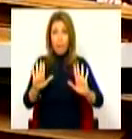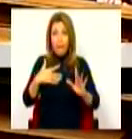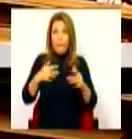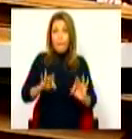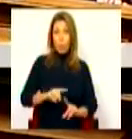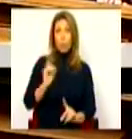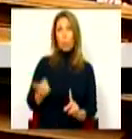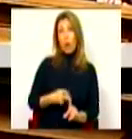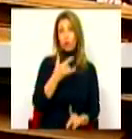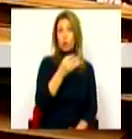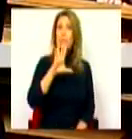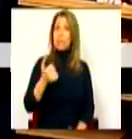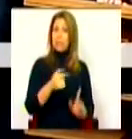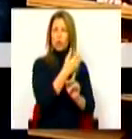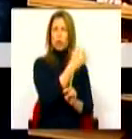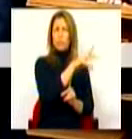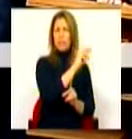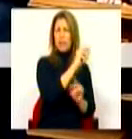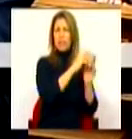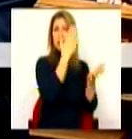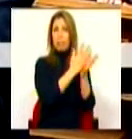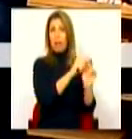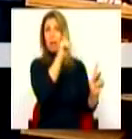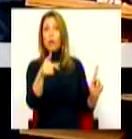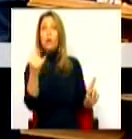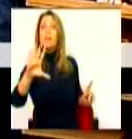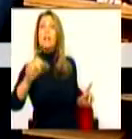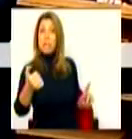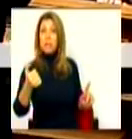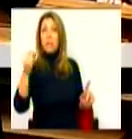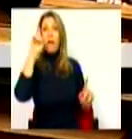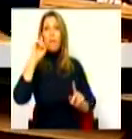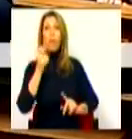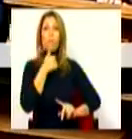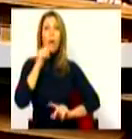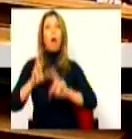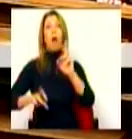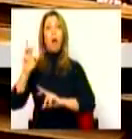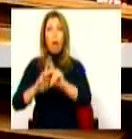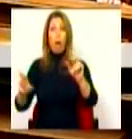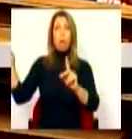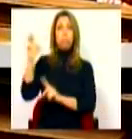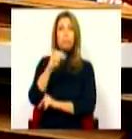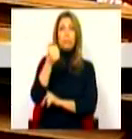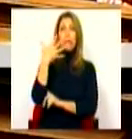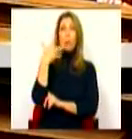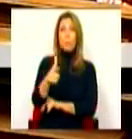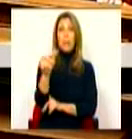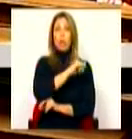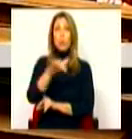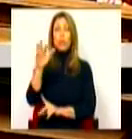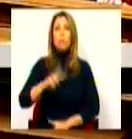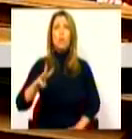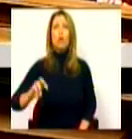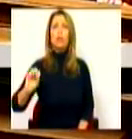de 2013 para o final de 2015, em dois anos, as imparidades dispararam para 5.000 e 200 milhões de euros. Onde